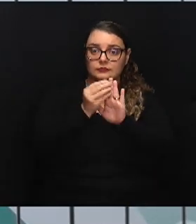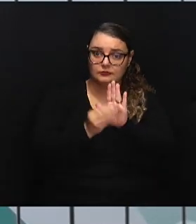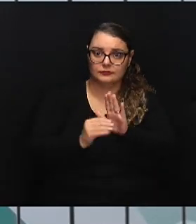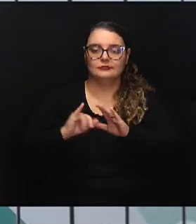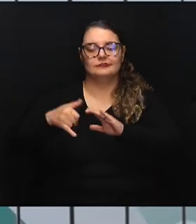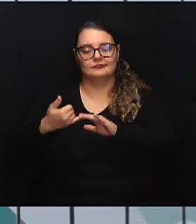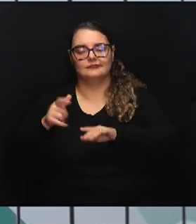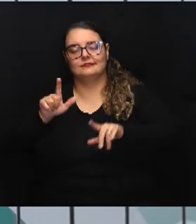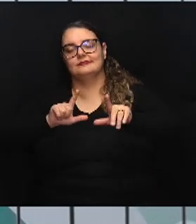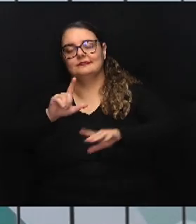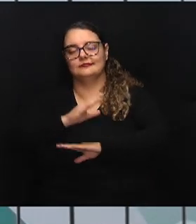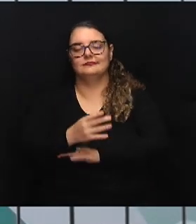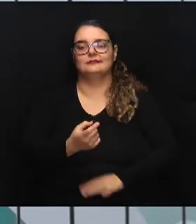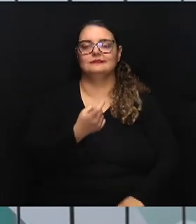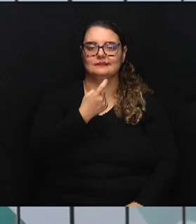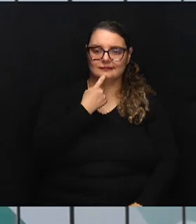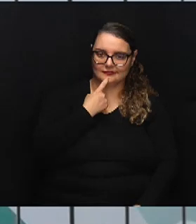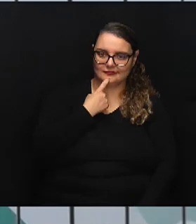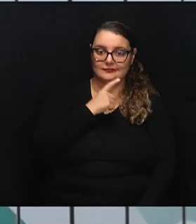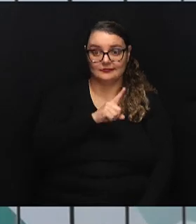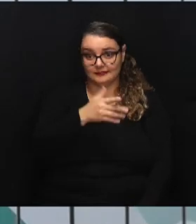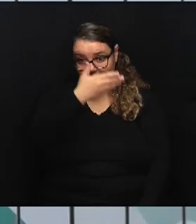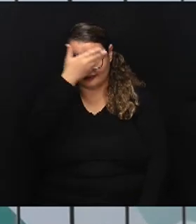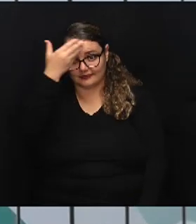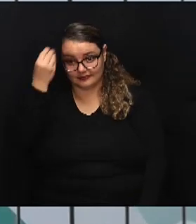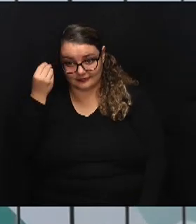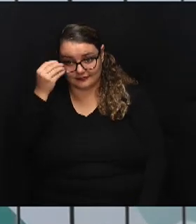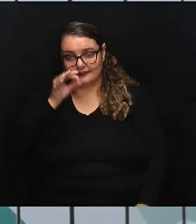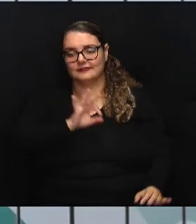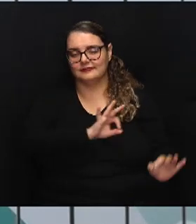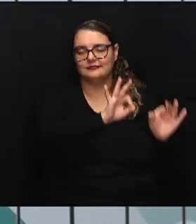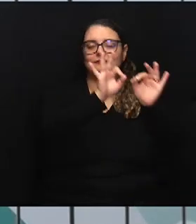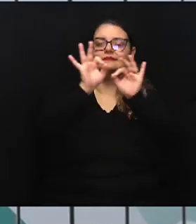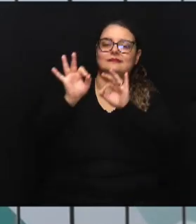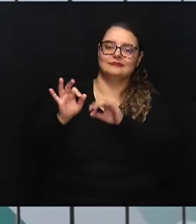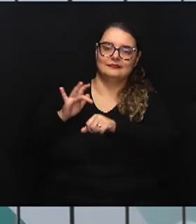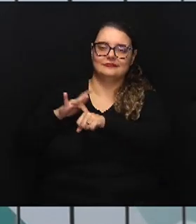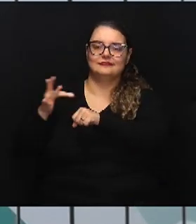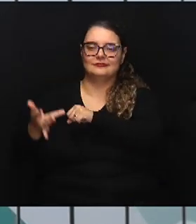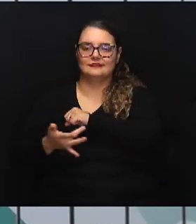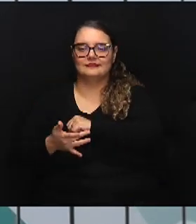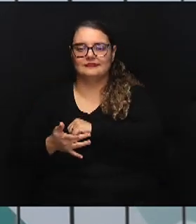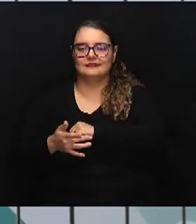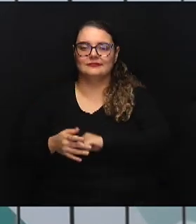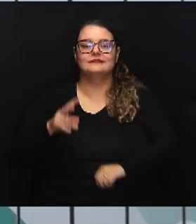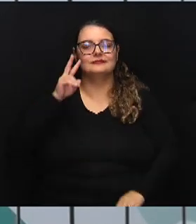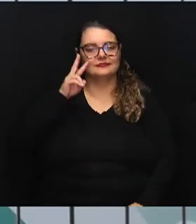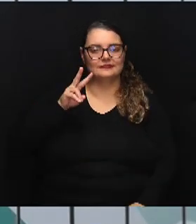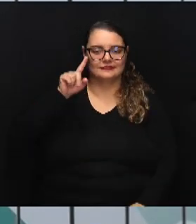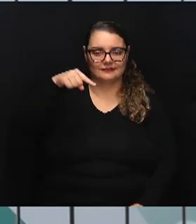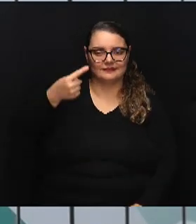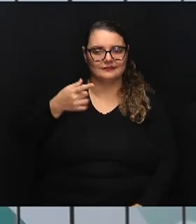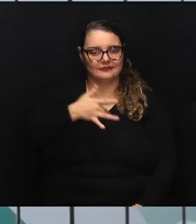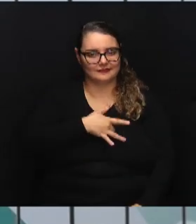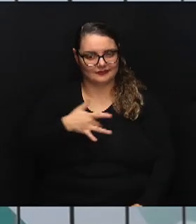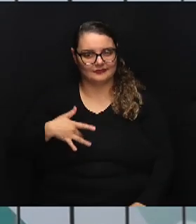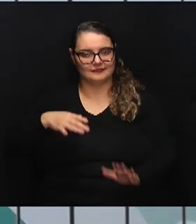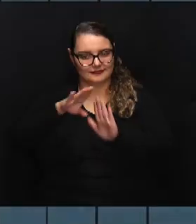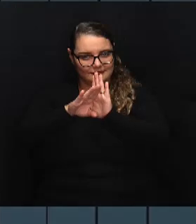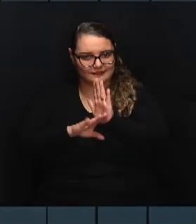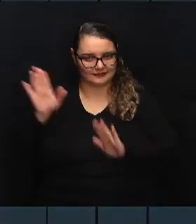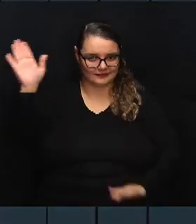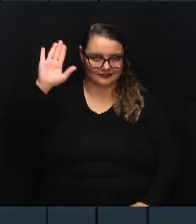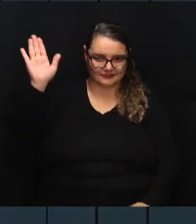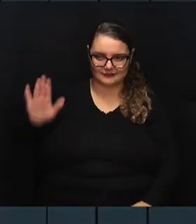YouTube da TV Câmara Campinas. E não se esqueça de nos acompanhar nas redes sociais. A gente se vê no próximo programa.